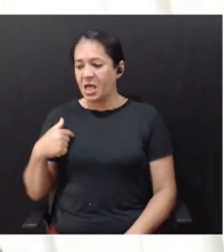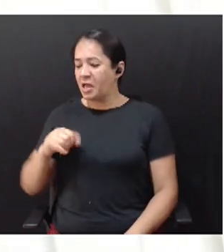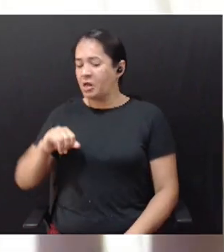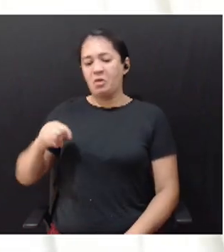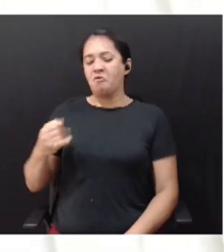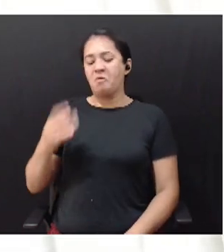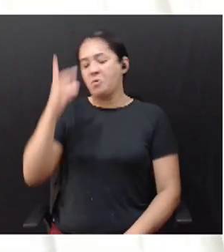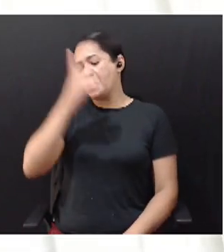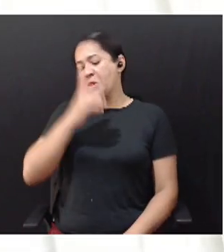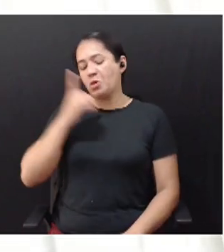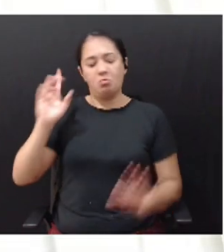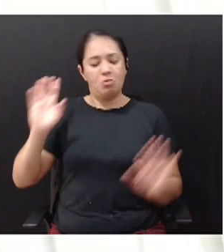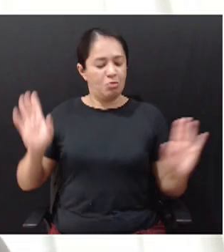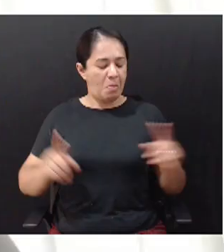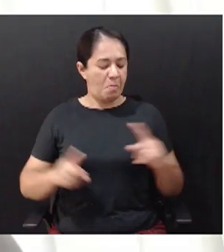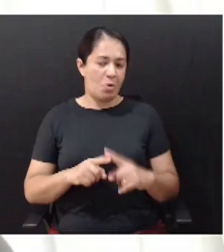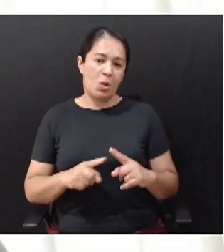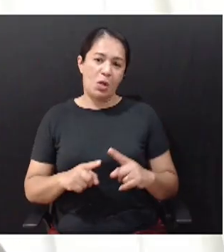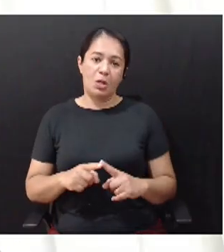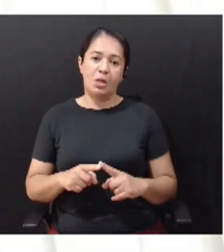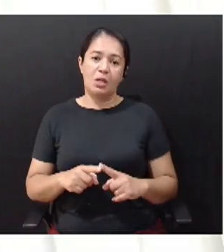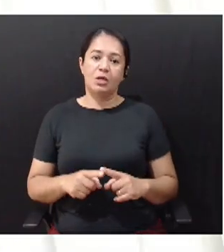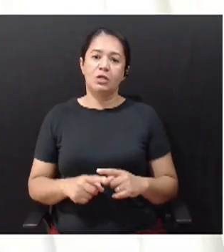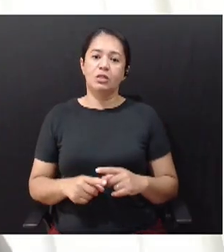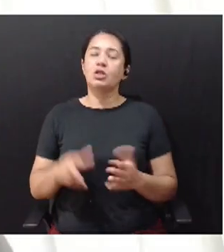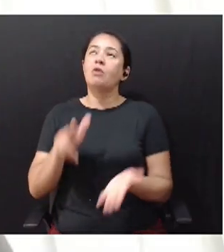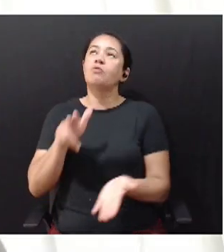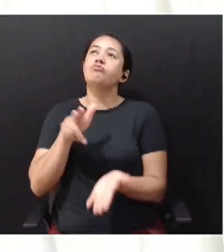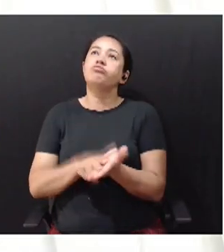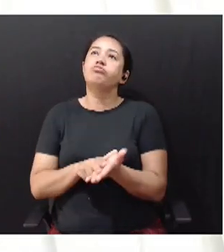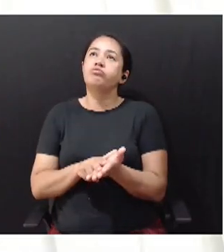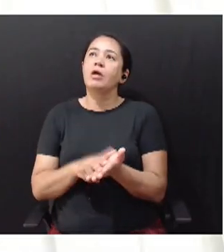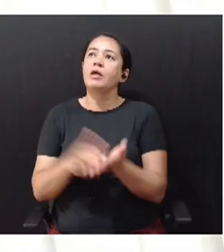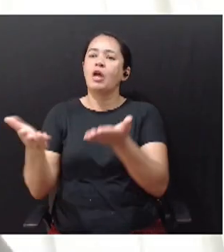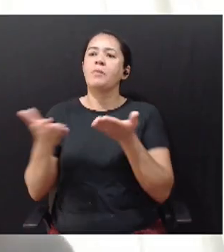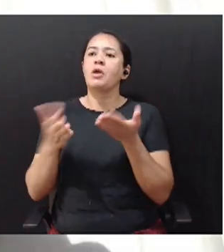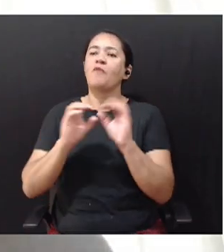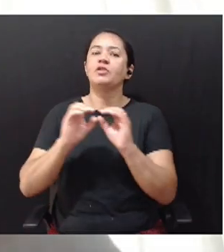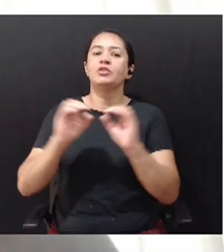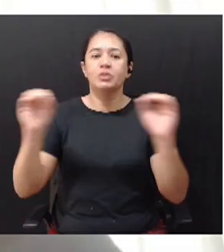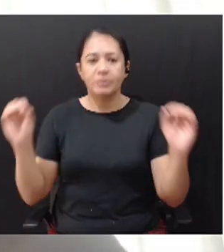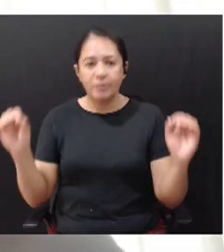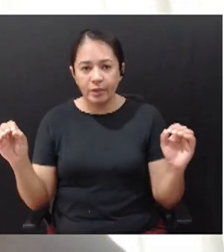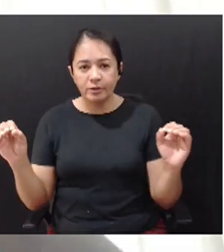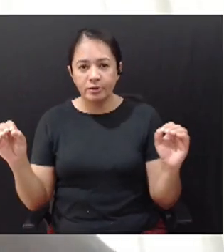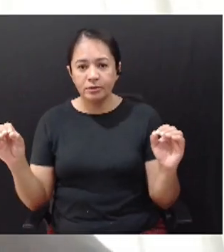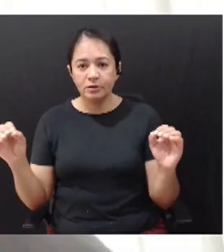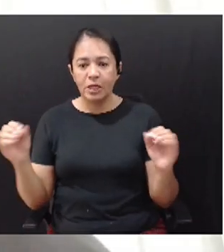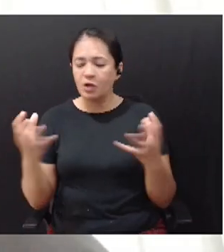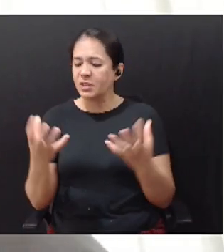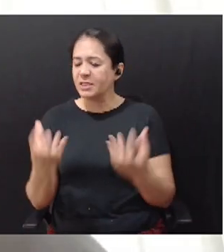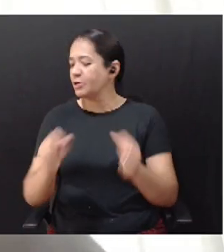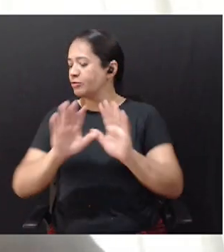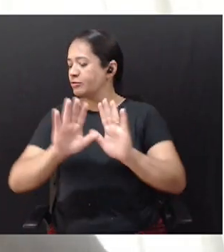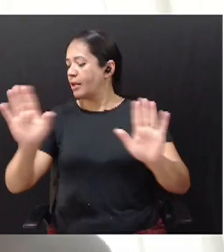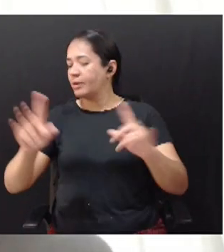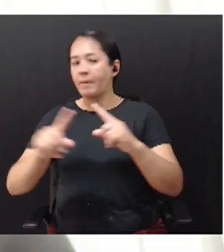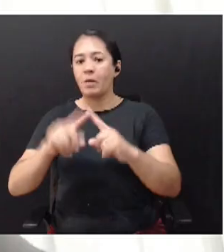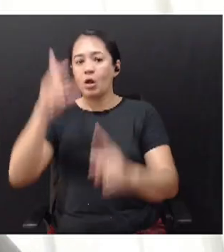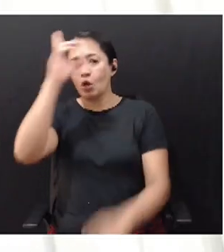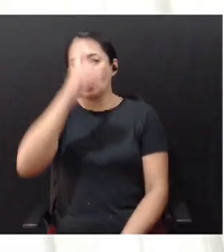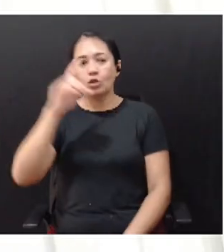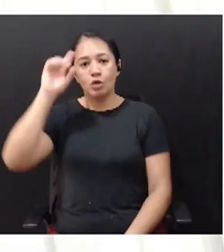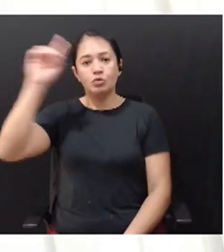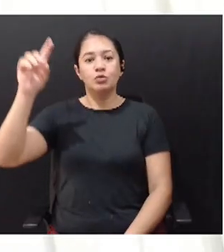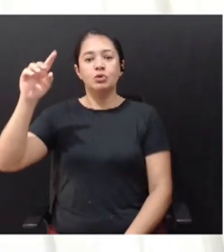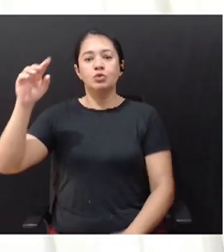vou ficar deitado, não me convide para nada, nada eu vou aceitar, porque domingo é um dia sagrado para mim, que eu tenho